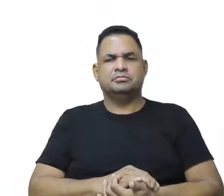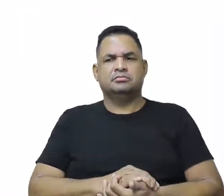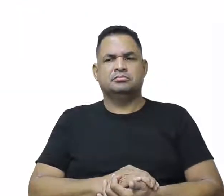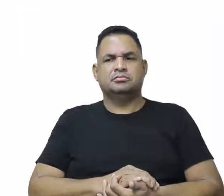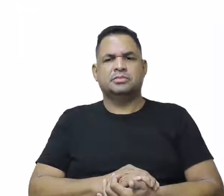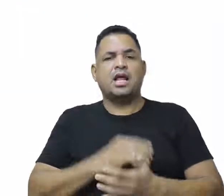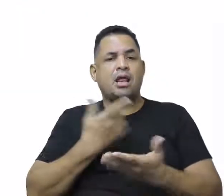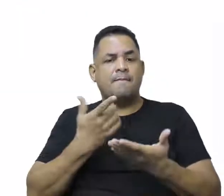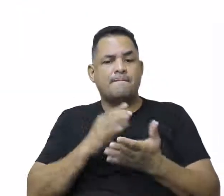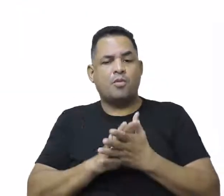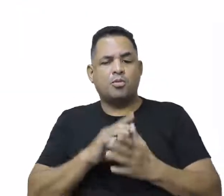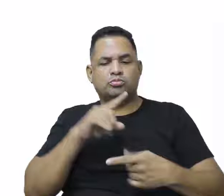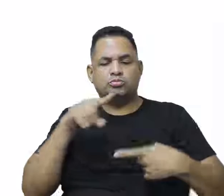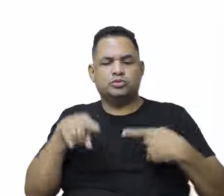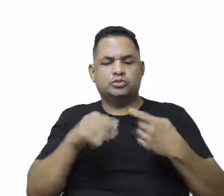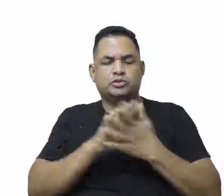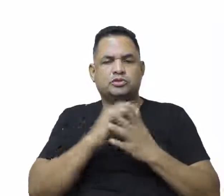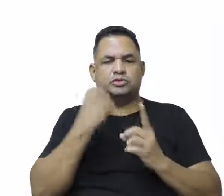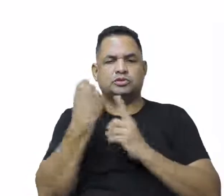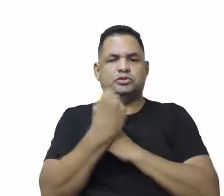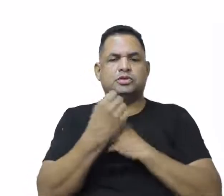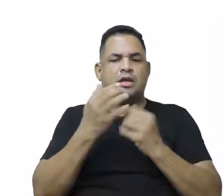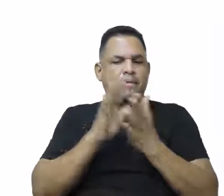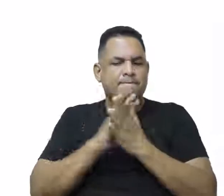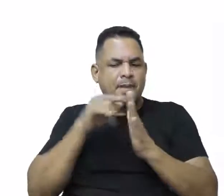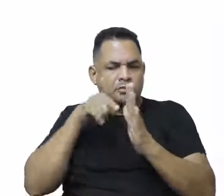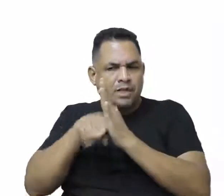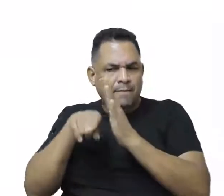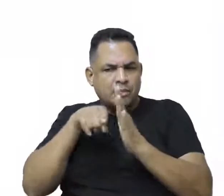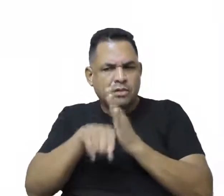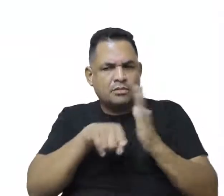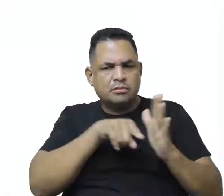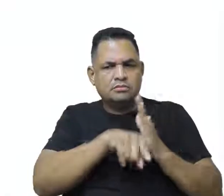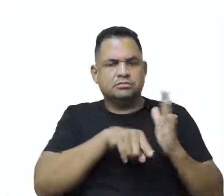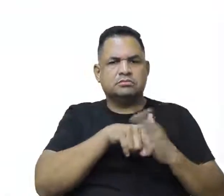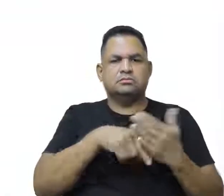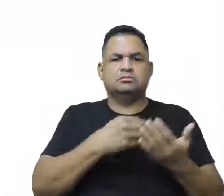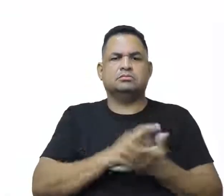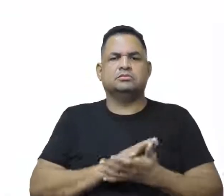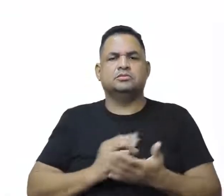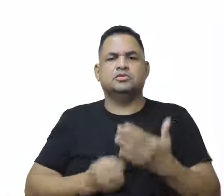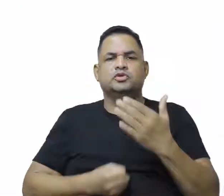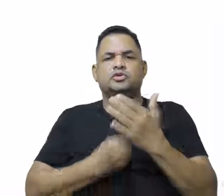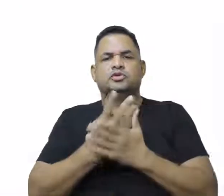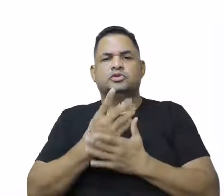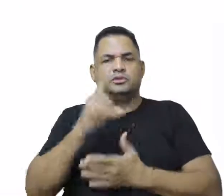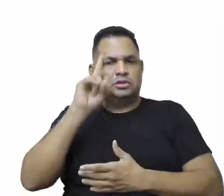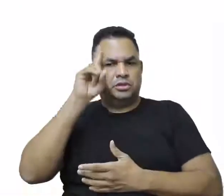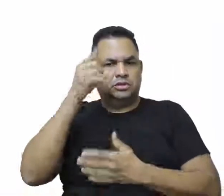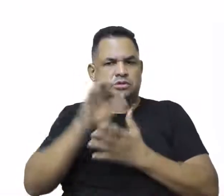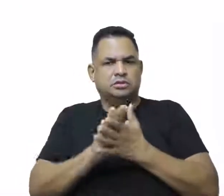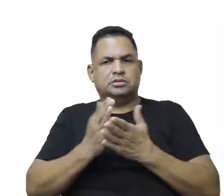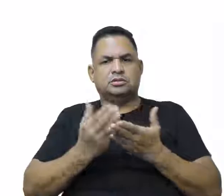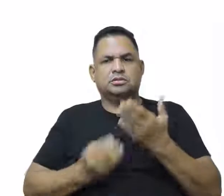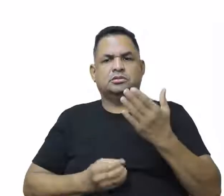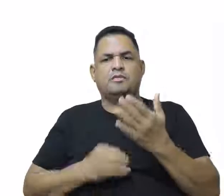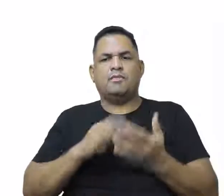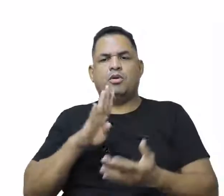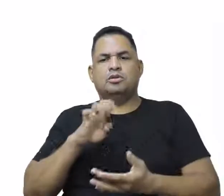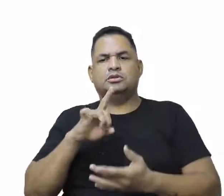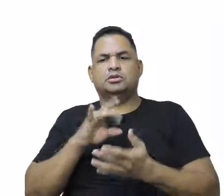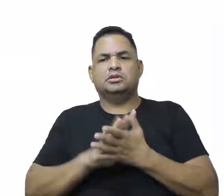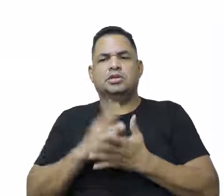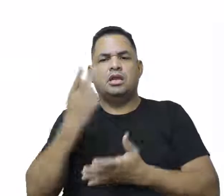É questionar, é perceber isso. Dessa ideia nasce o que Bourdieu define como naturalização